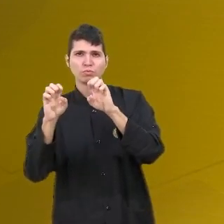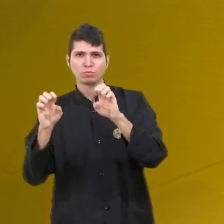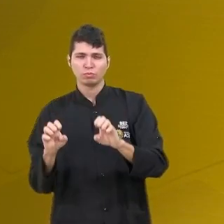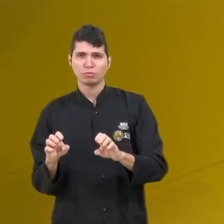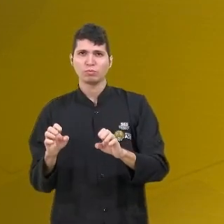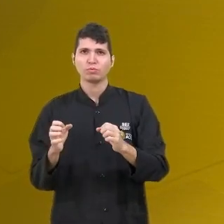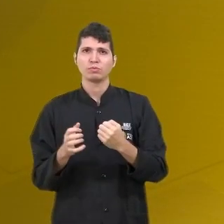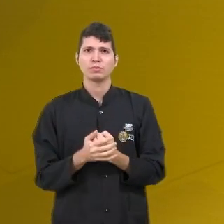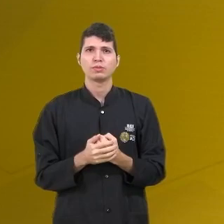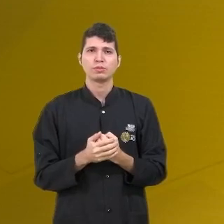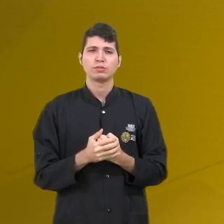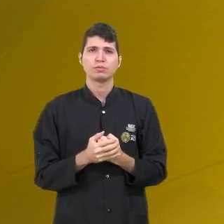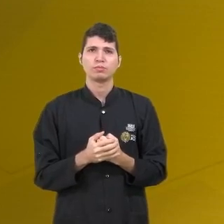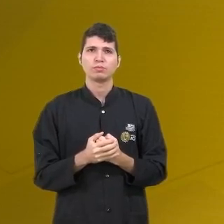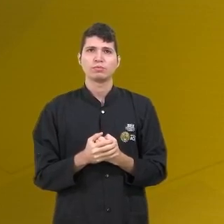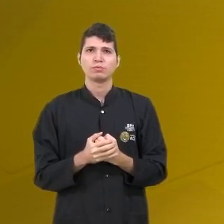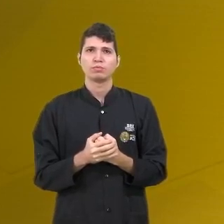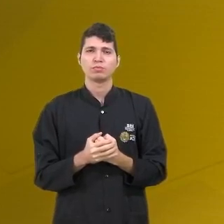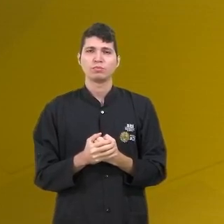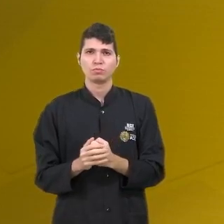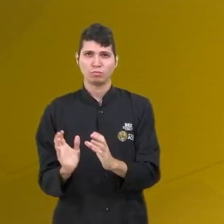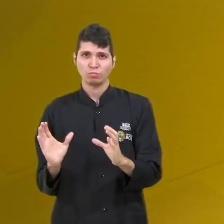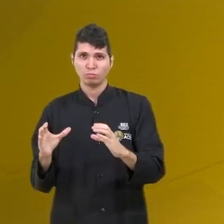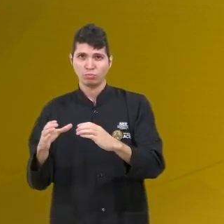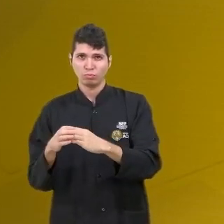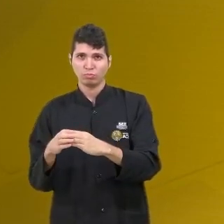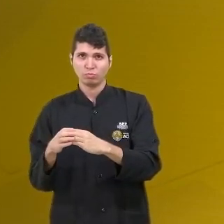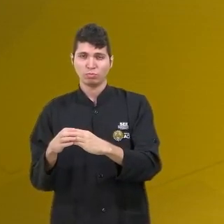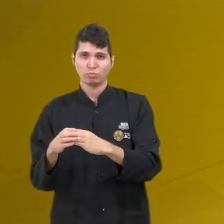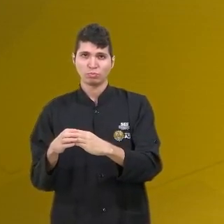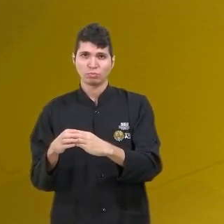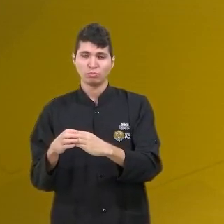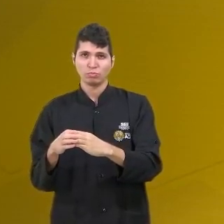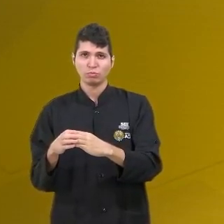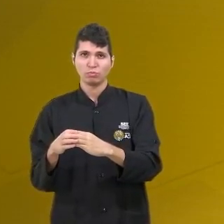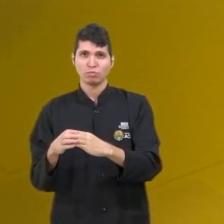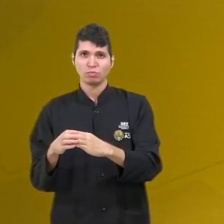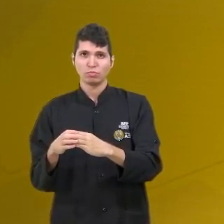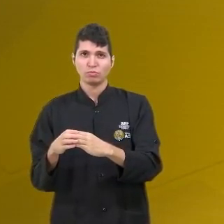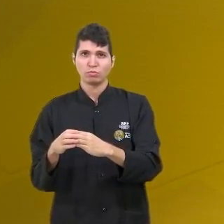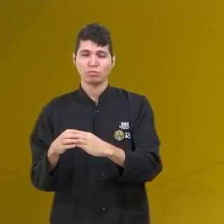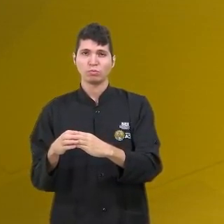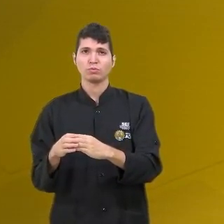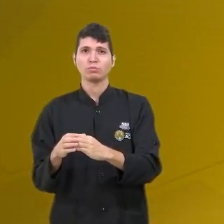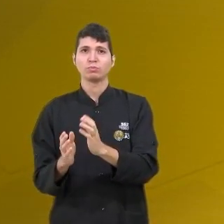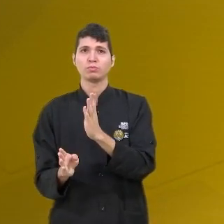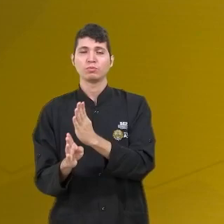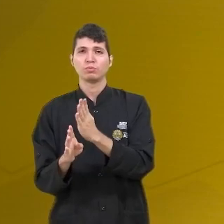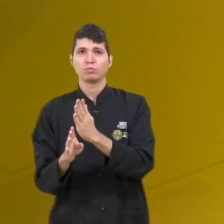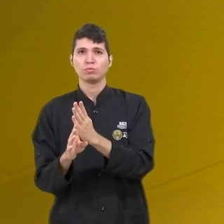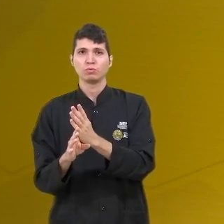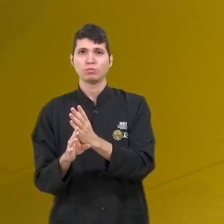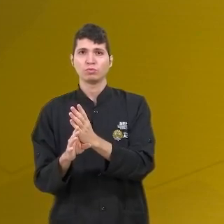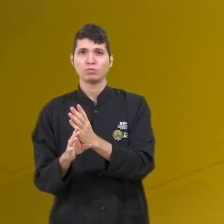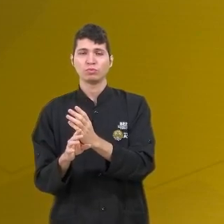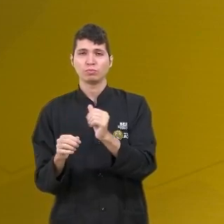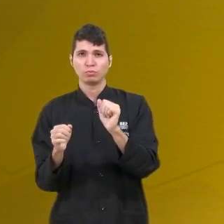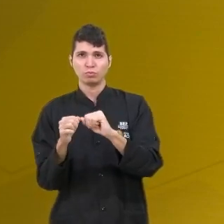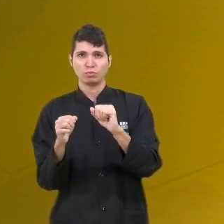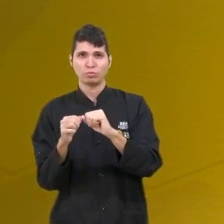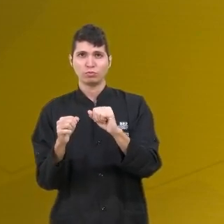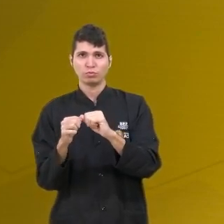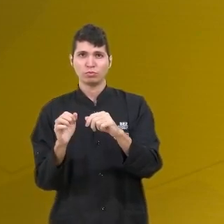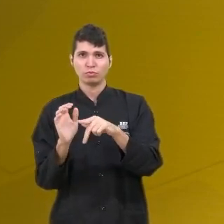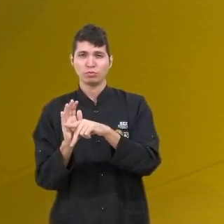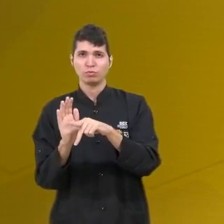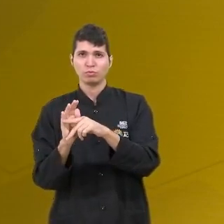que mais é evidente, é a geração que se reproduziu por gametas. União de gametas.